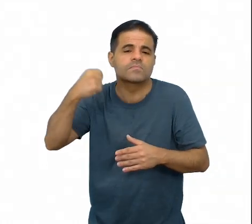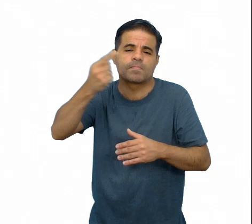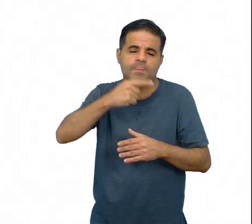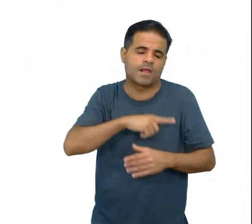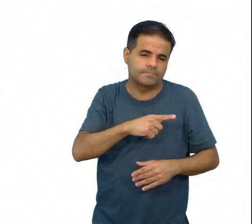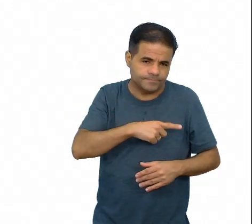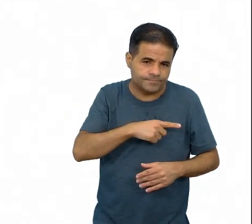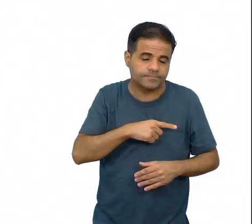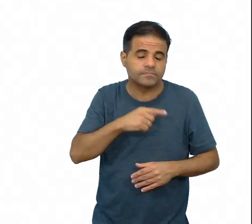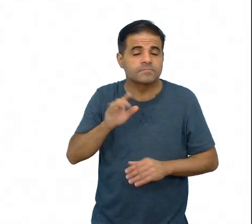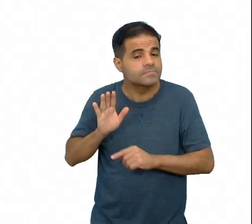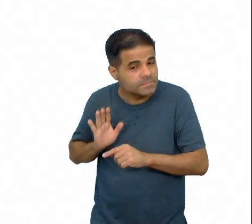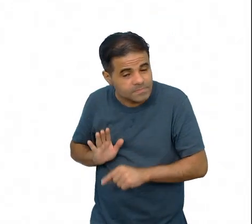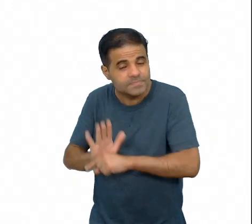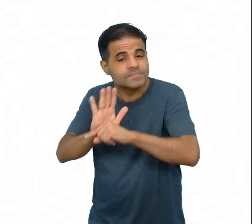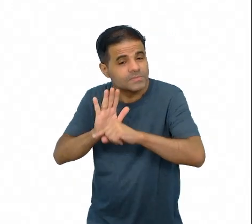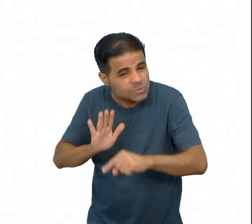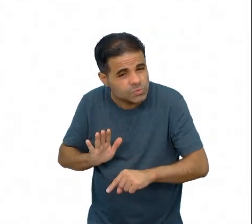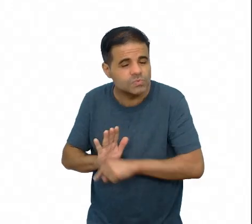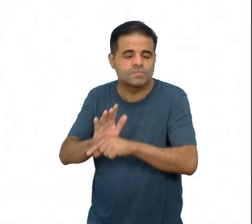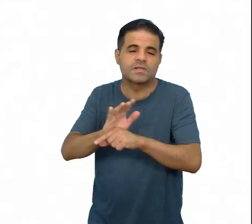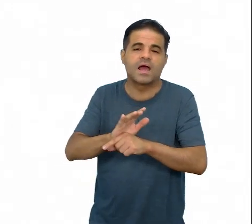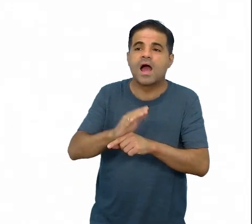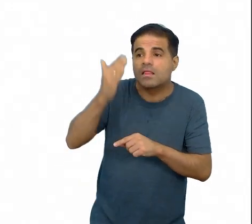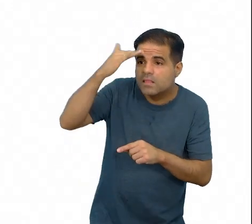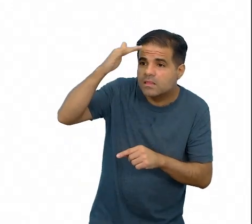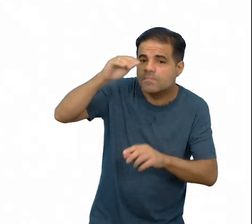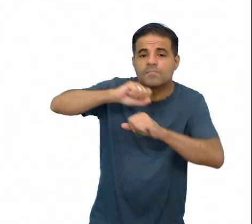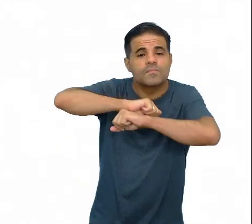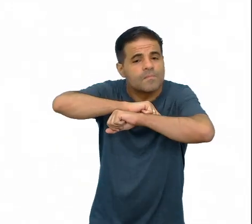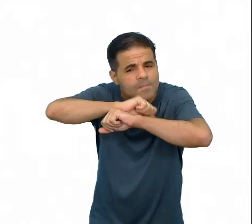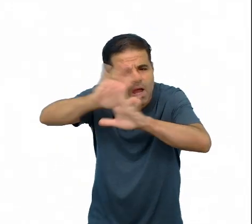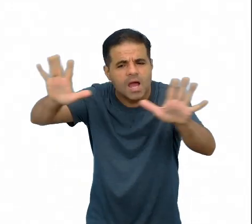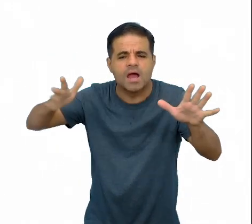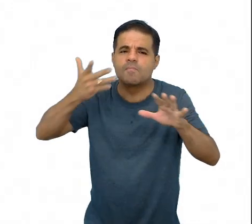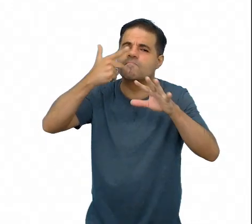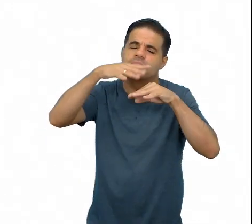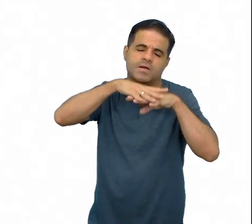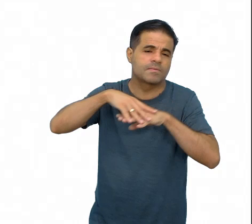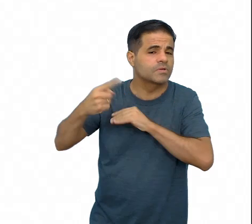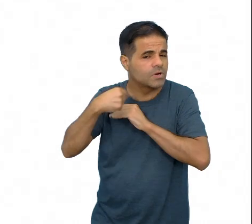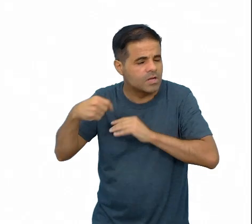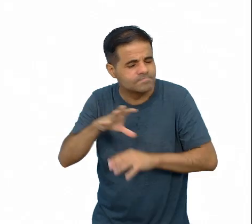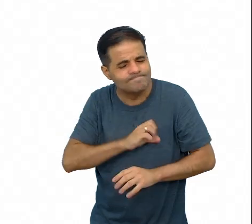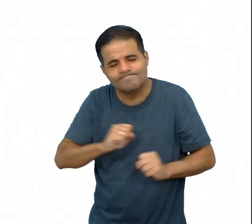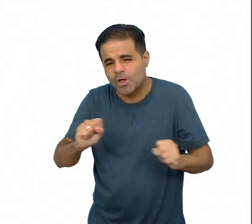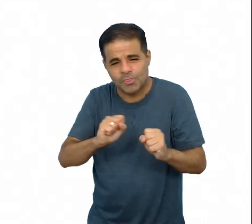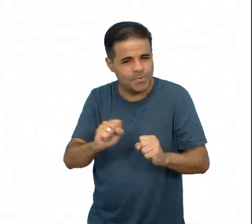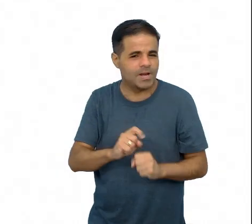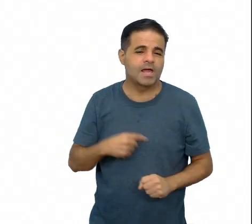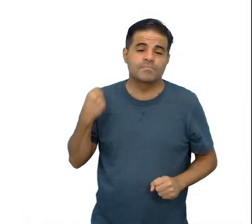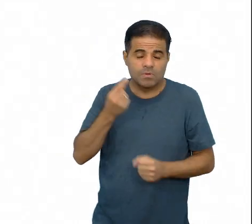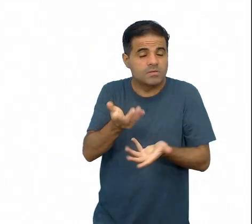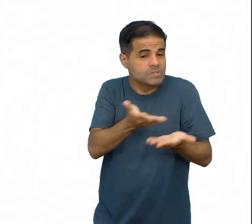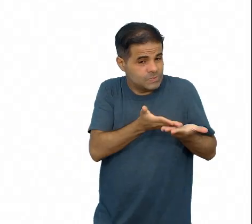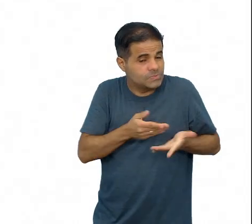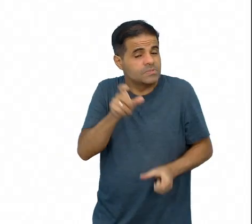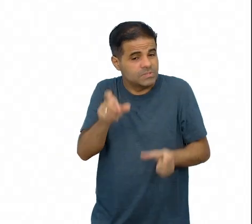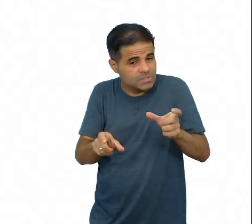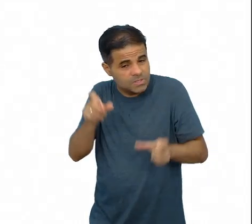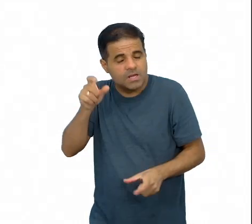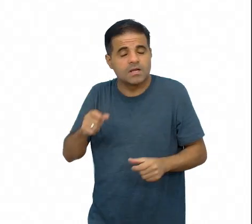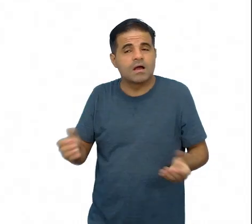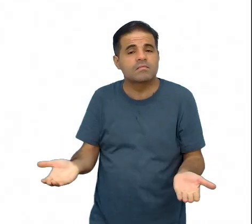temos para ajudar, né, no entendimento da matemática que nós adoramos, né, e que os estudantes também